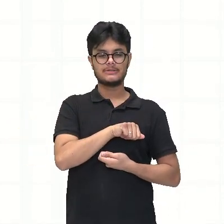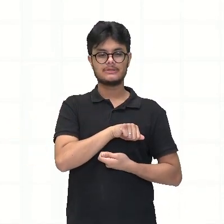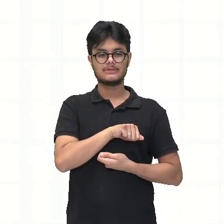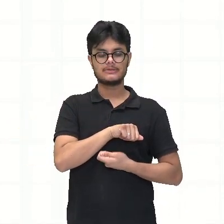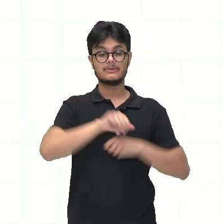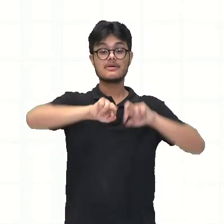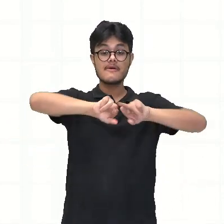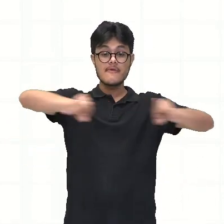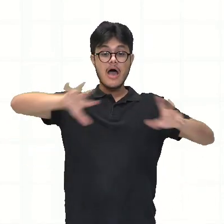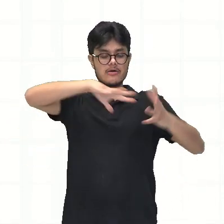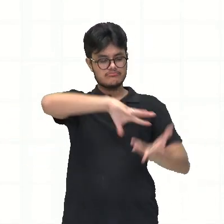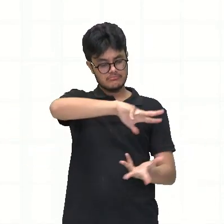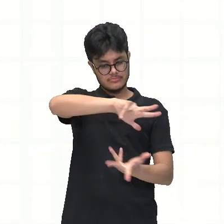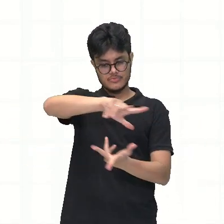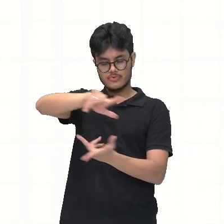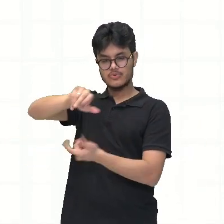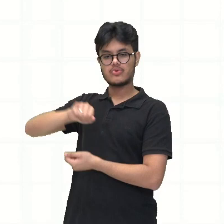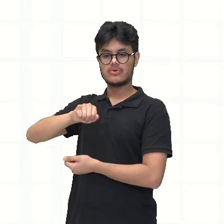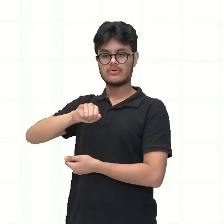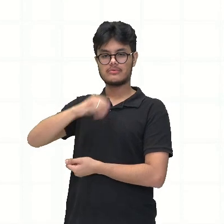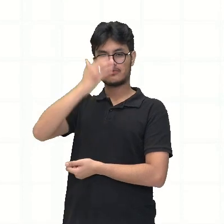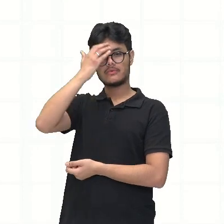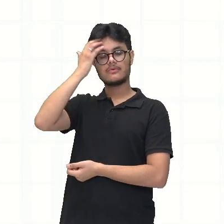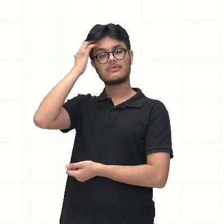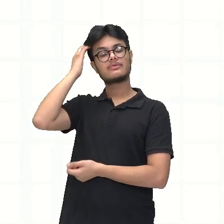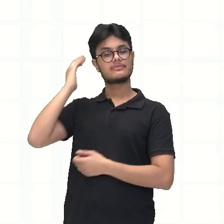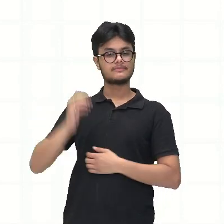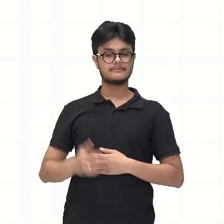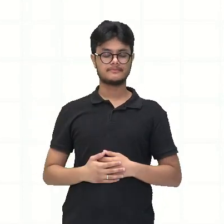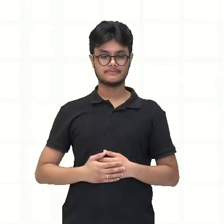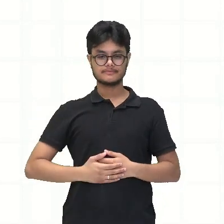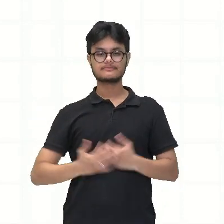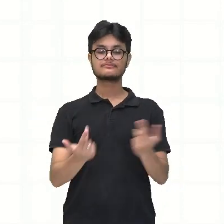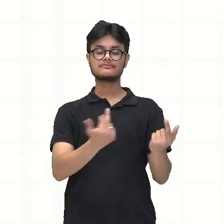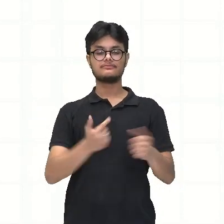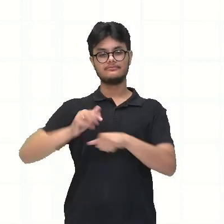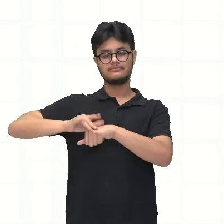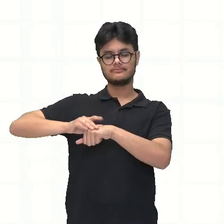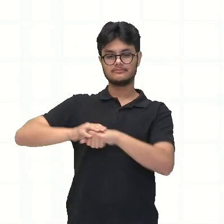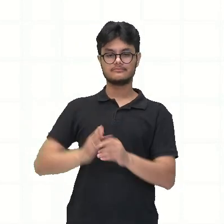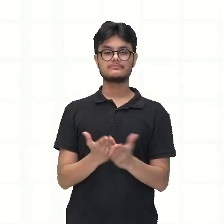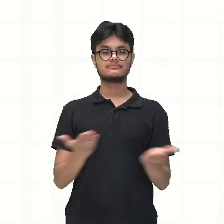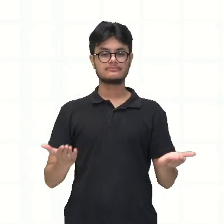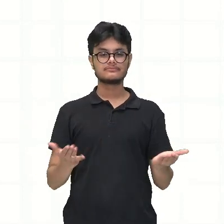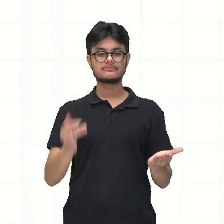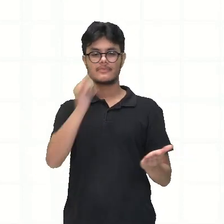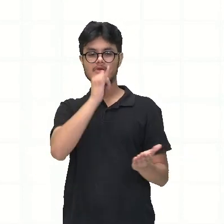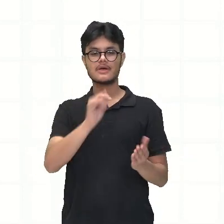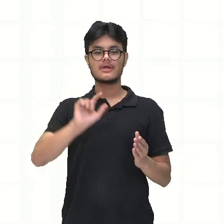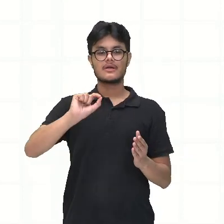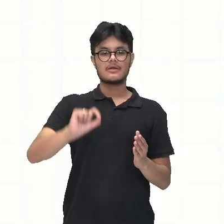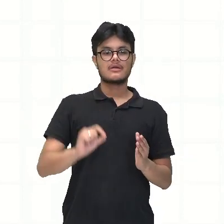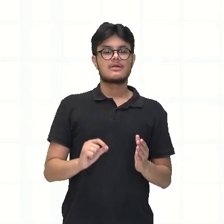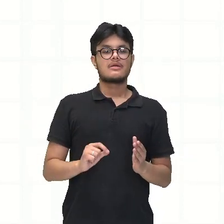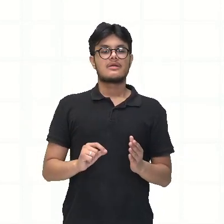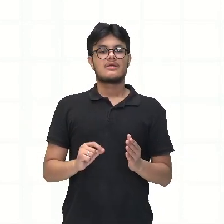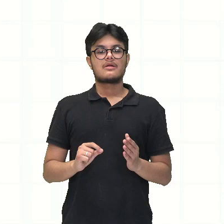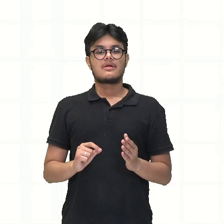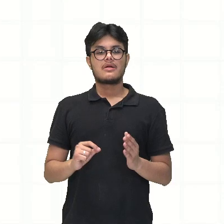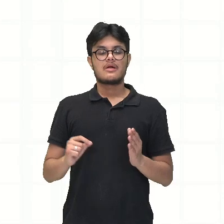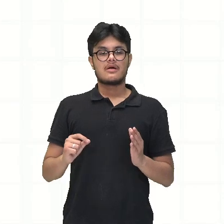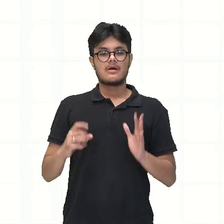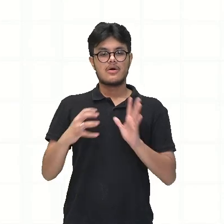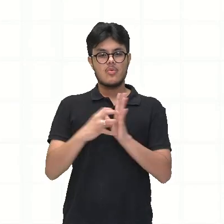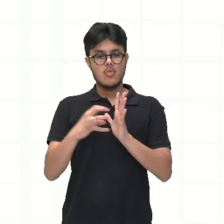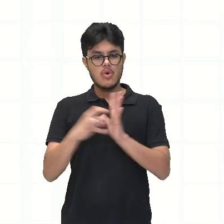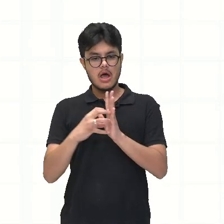vários países estão com a mesma doença, né? Então, nós temos a AIDS, uma pandemia que ocorreu lá na década de